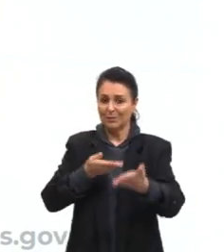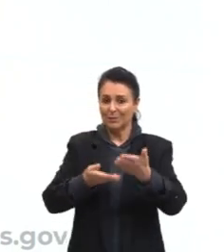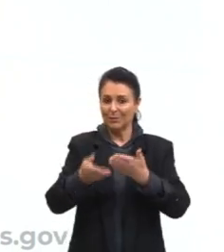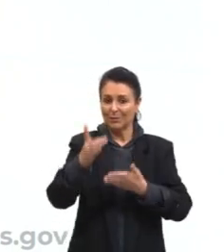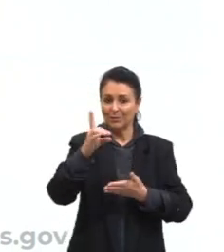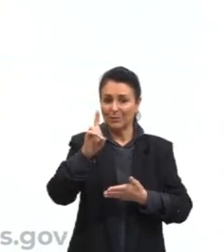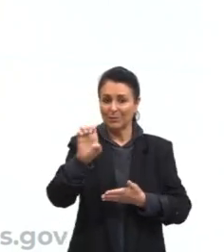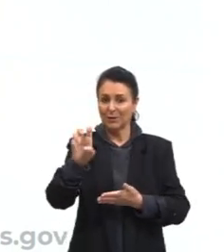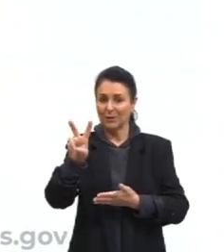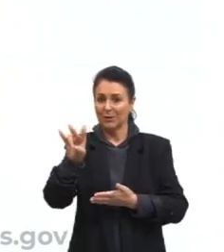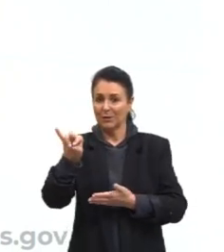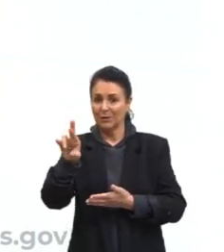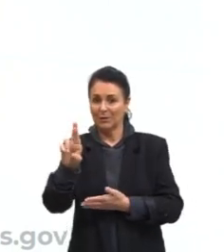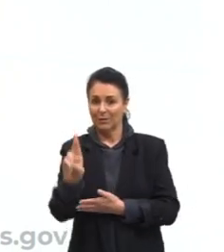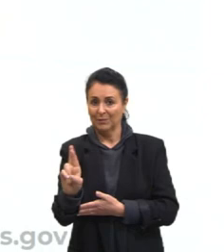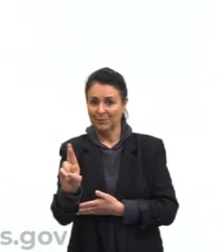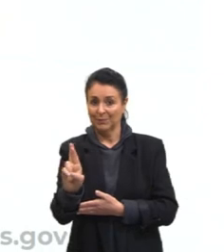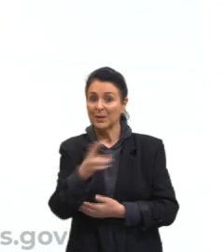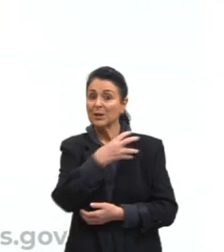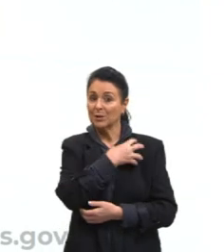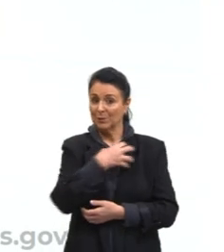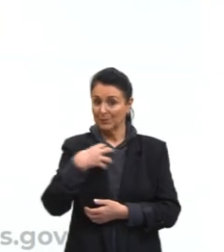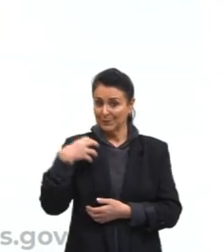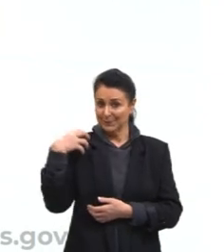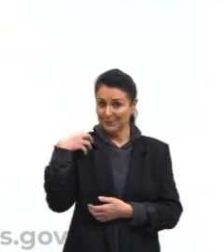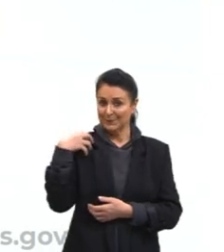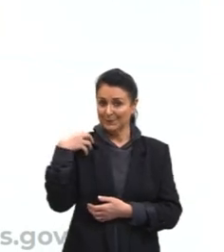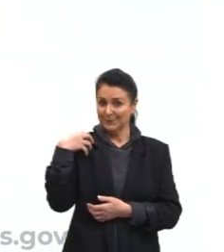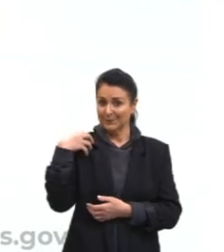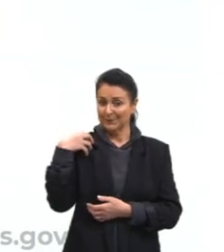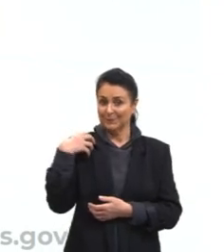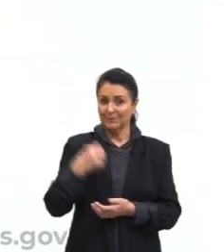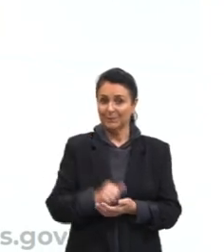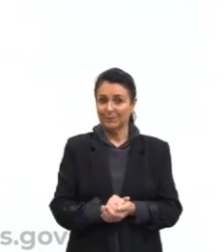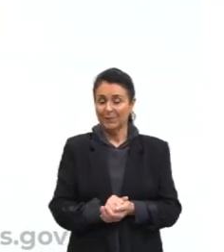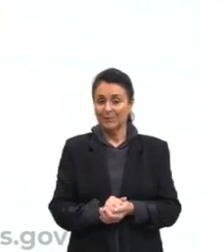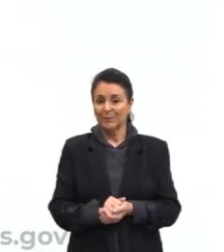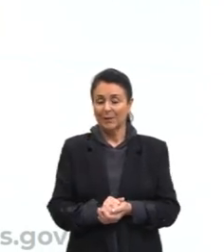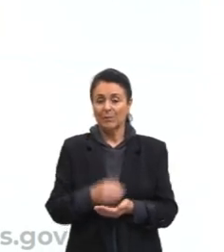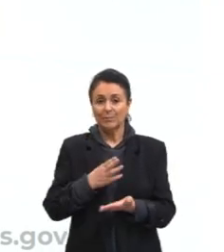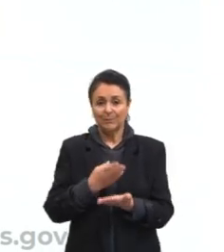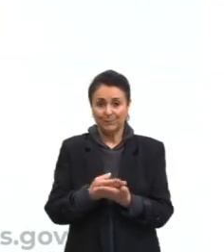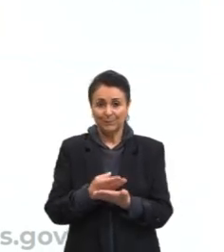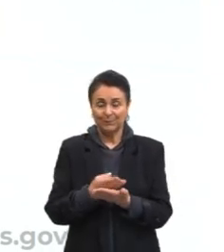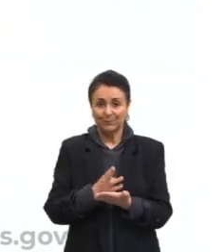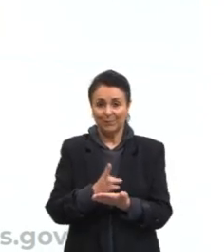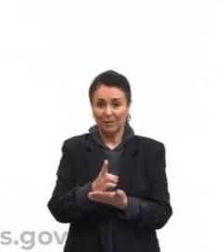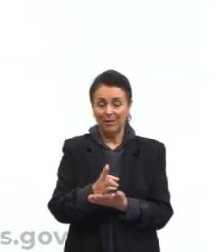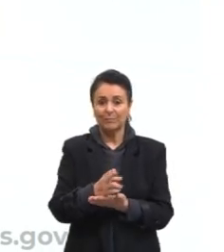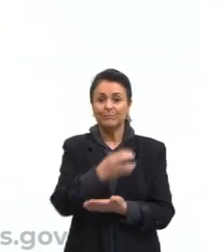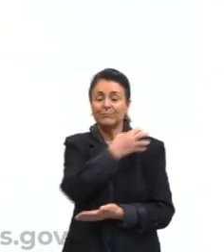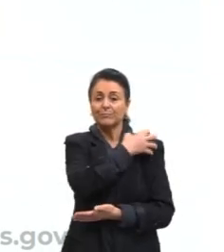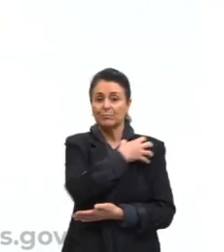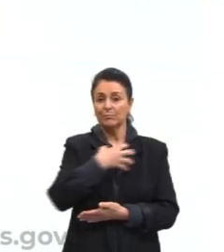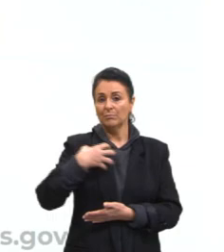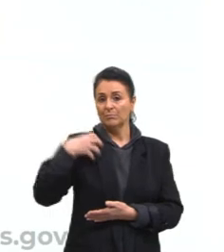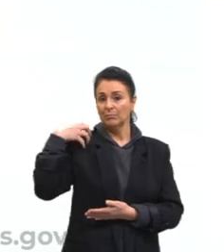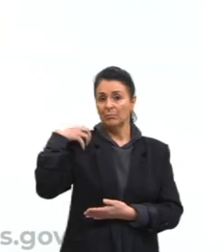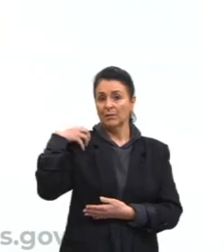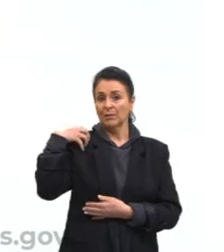Aristóteles Olá seguindo nossa aula é a hora estou feliz então